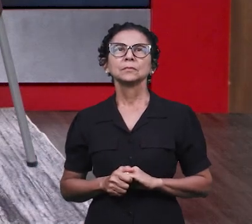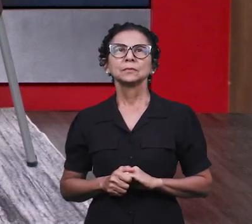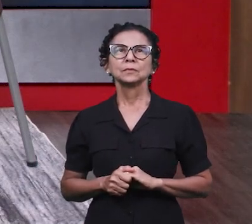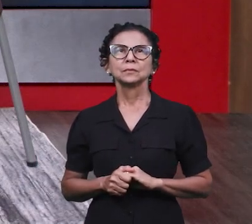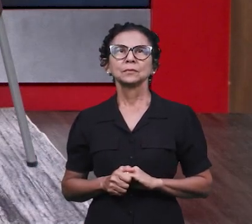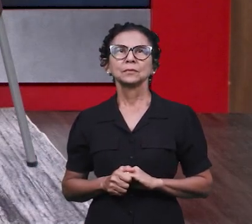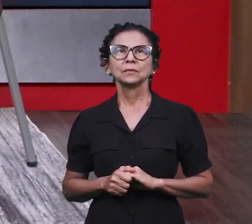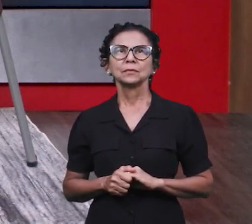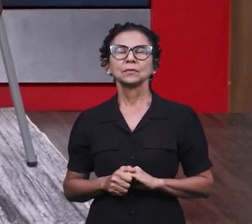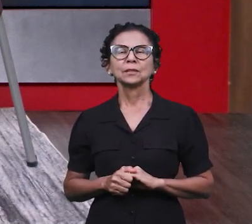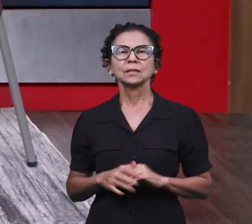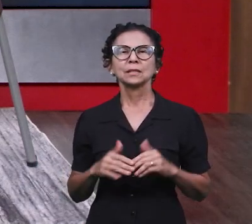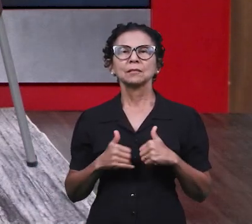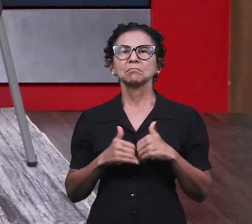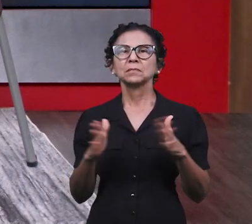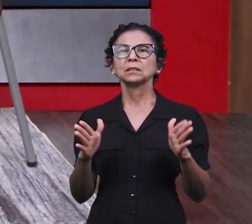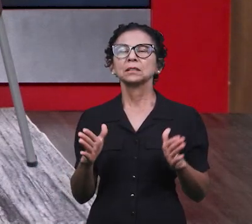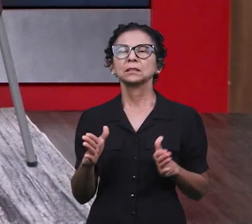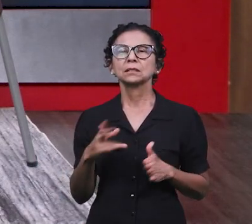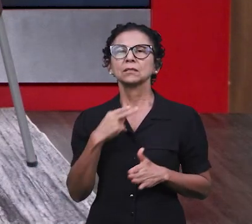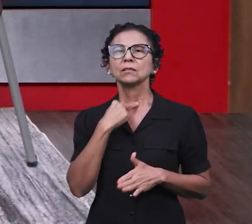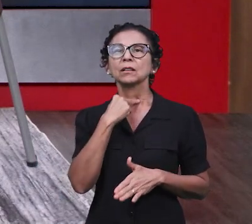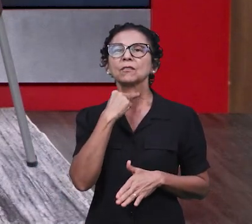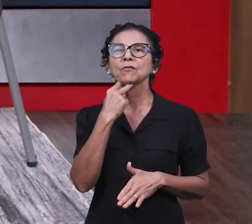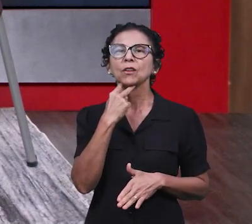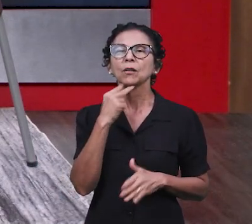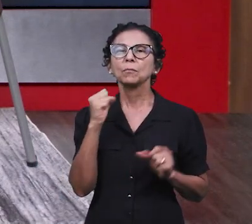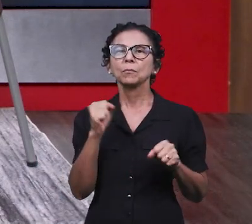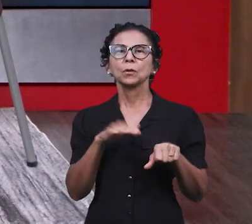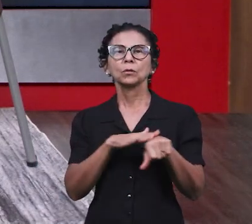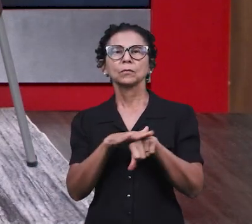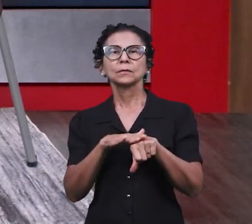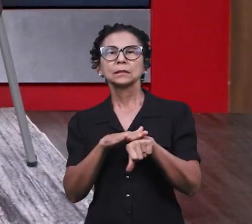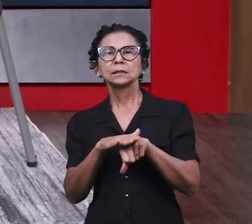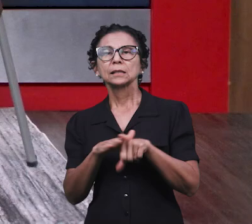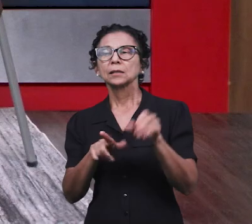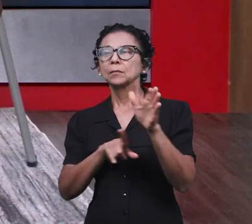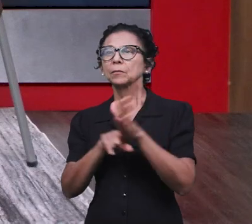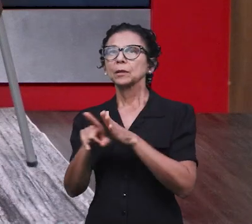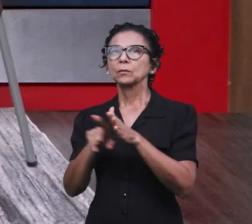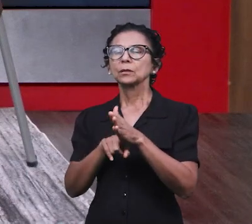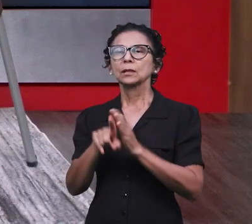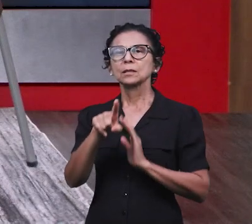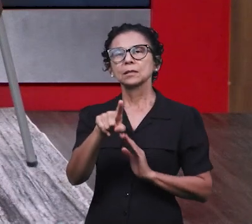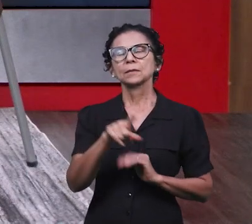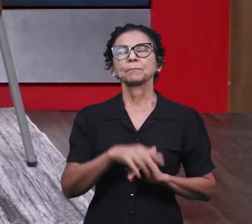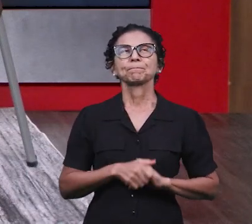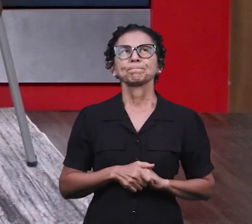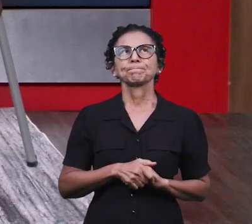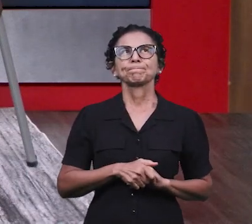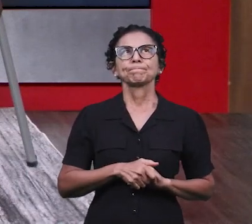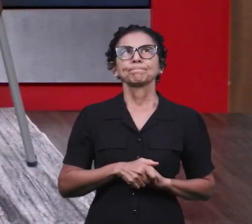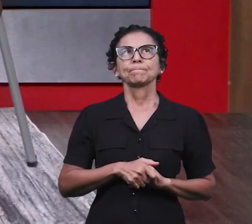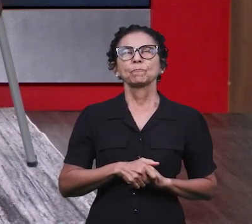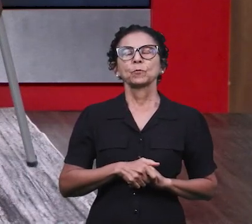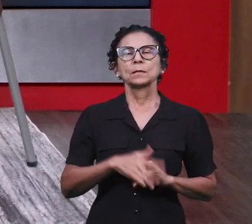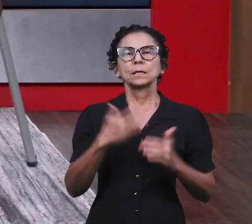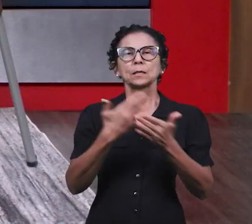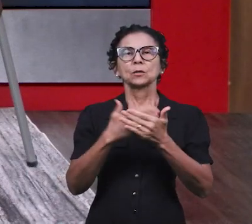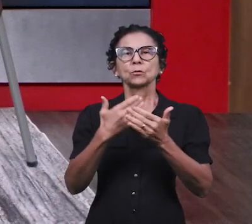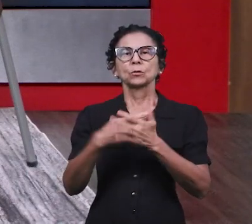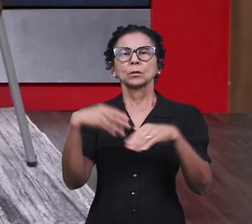pode conversar, né? Você pode tirar dúvida. Imagina uma pessoa estudando para um concurso público e, de repente, ela quer tirar uma dúvida de algum